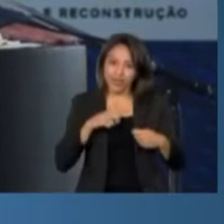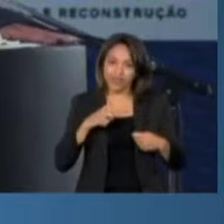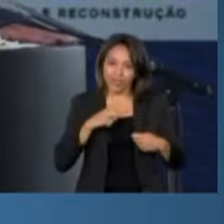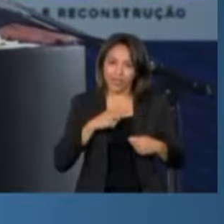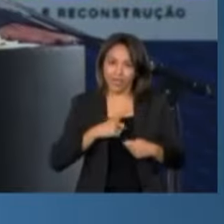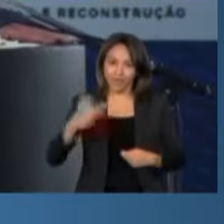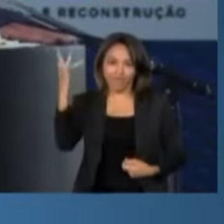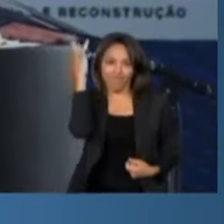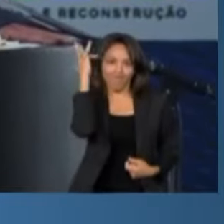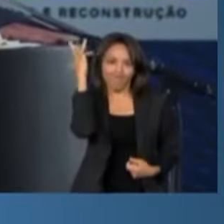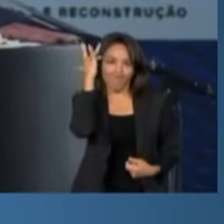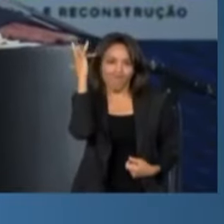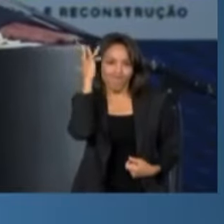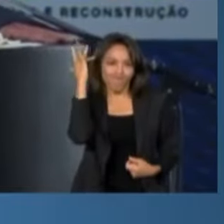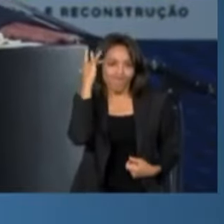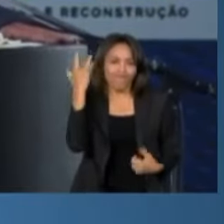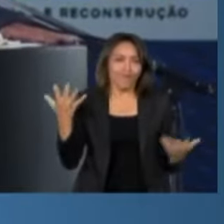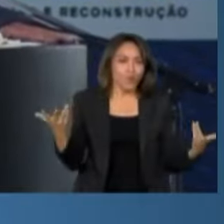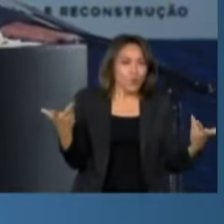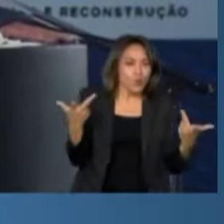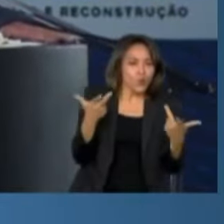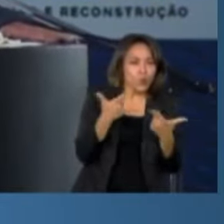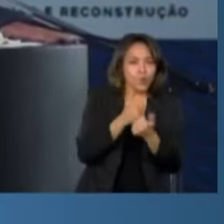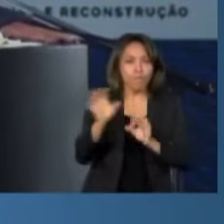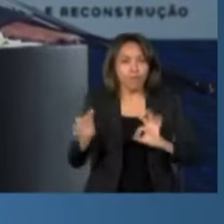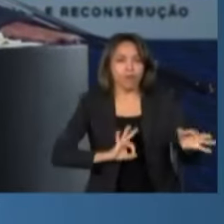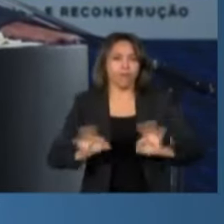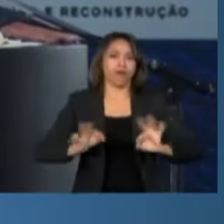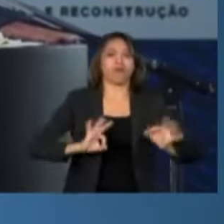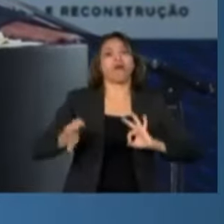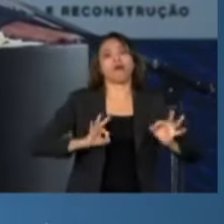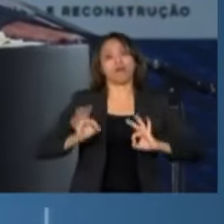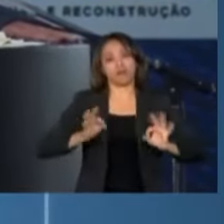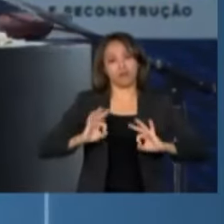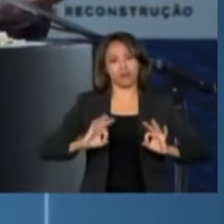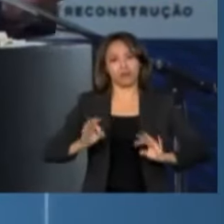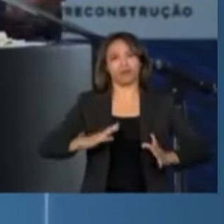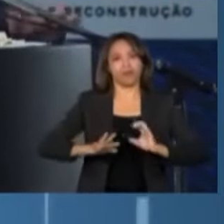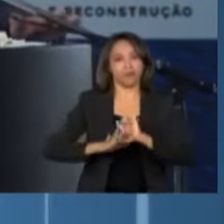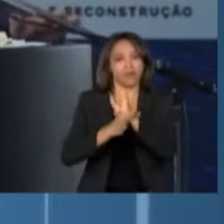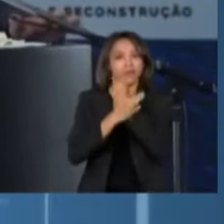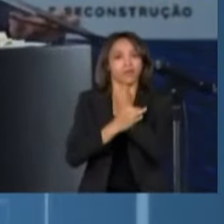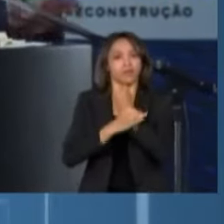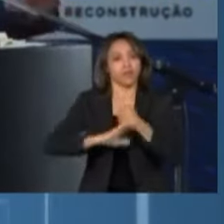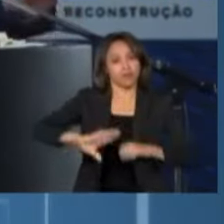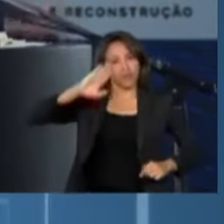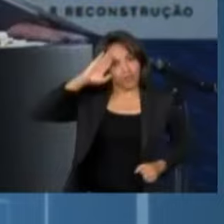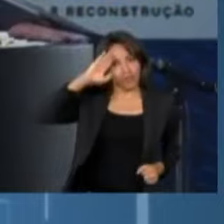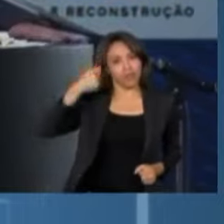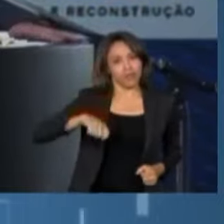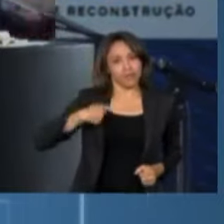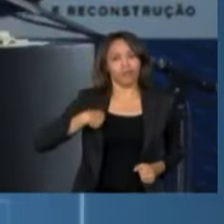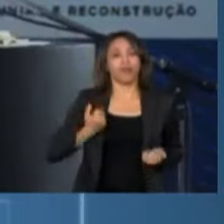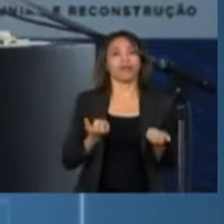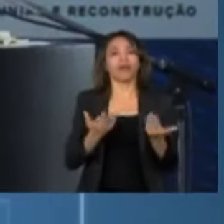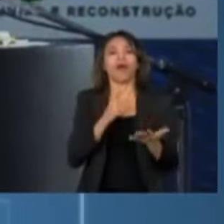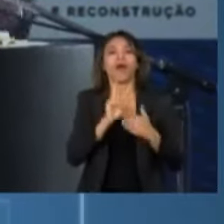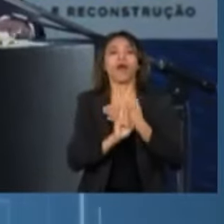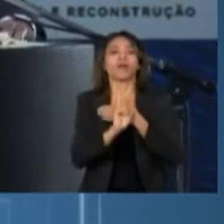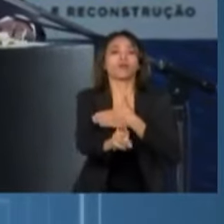atende. Aí você tem um problema. Só tem praticamente três países que têm esses sistemas de forma